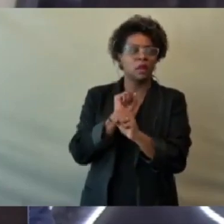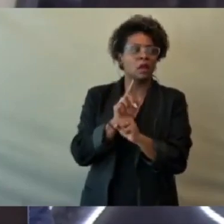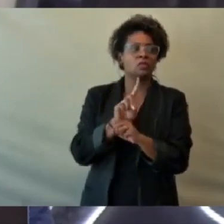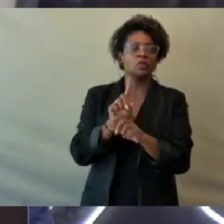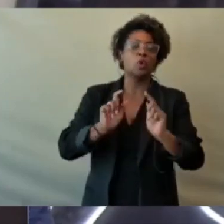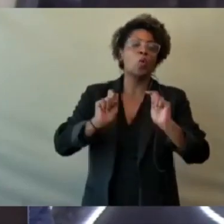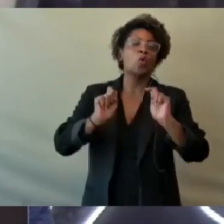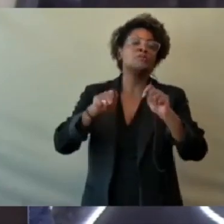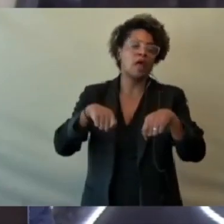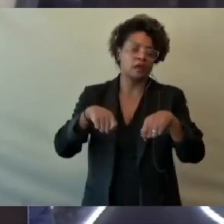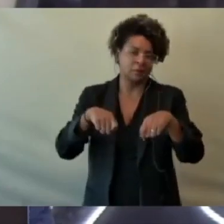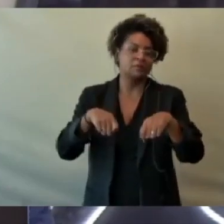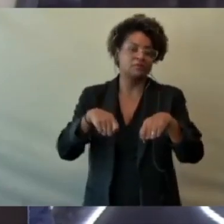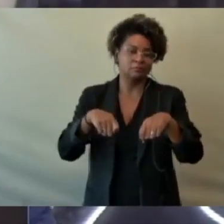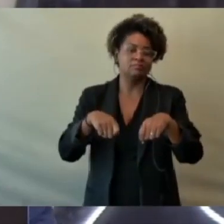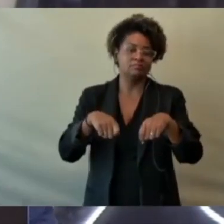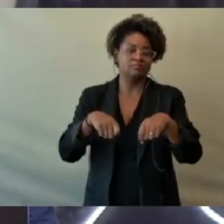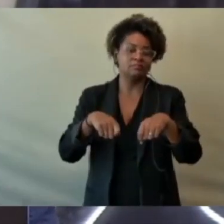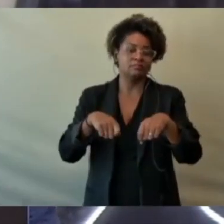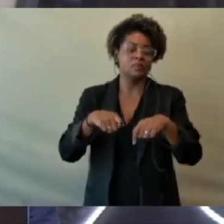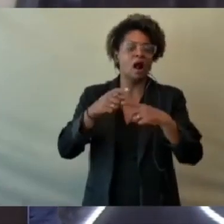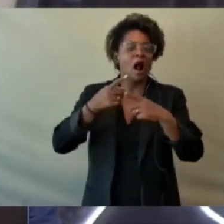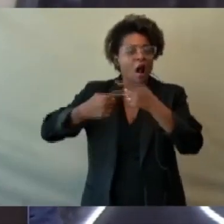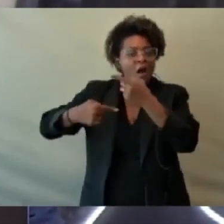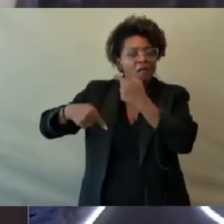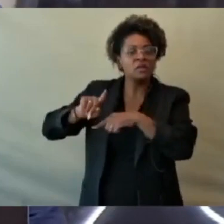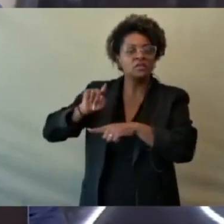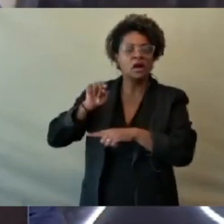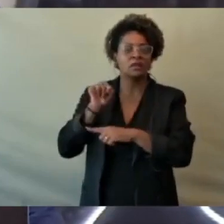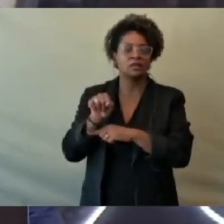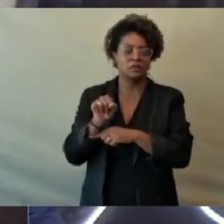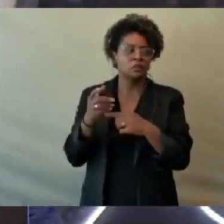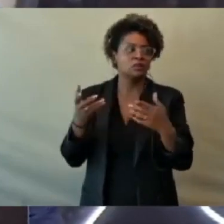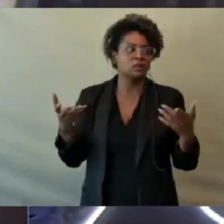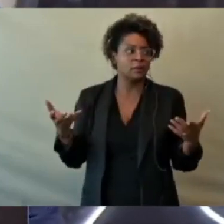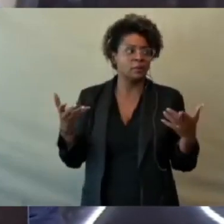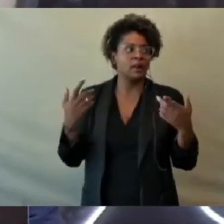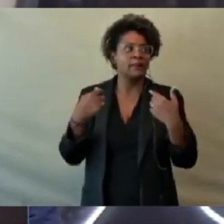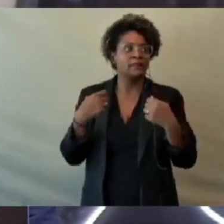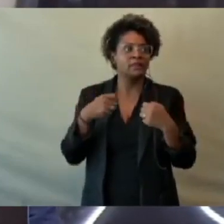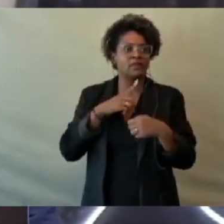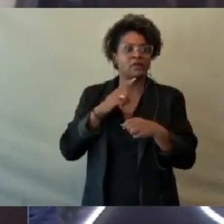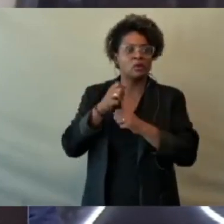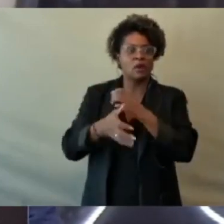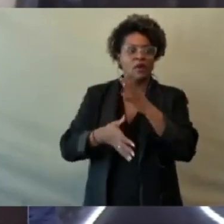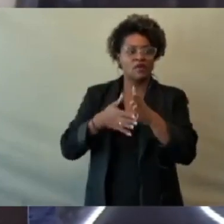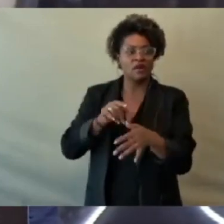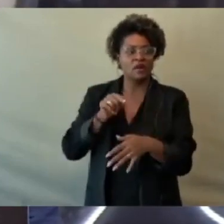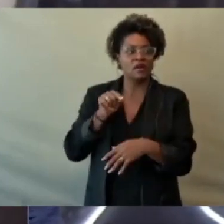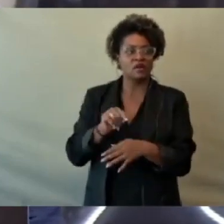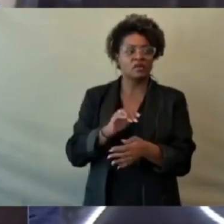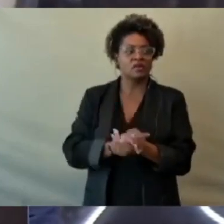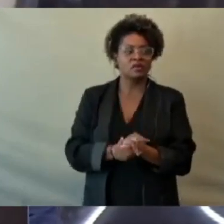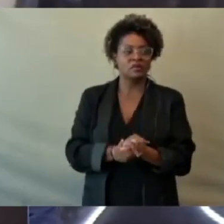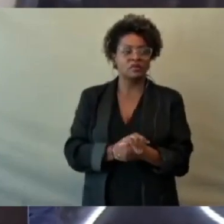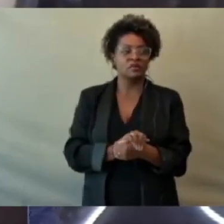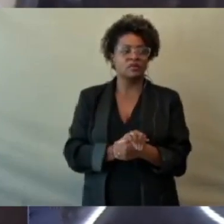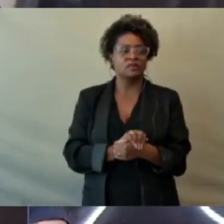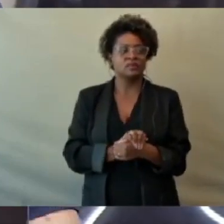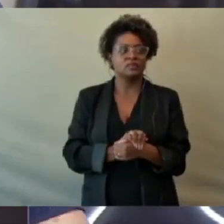avançar nisso aí também alguma fala a esse respeito mas eu vou passar a palavra para a Cláudia depois a gente trata deste assunto também